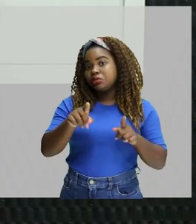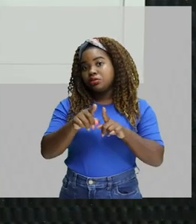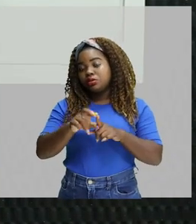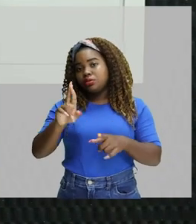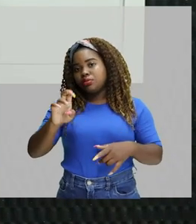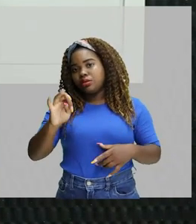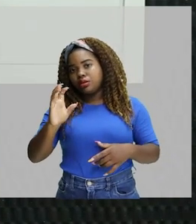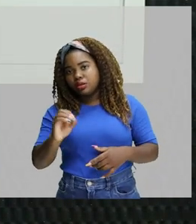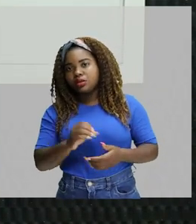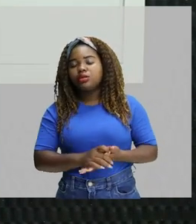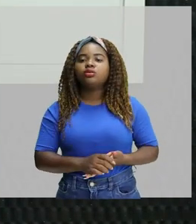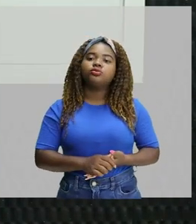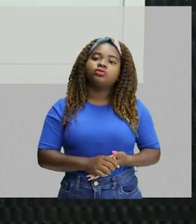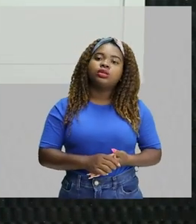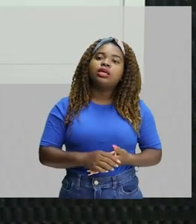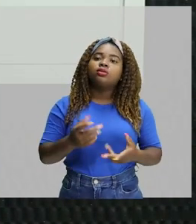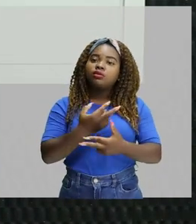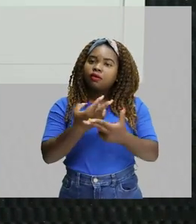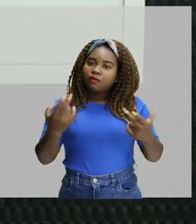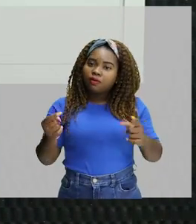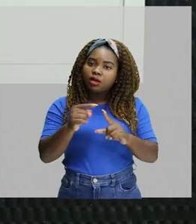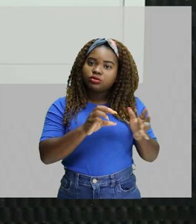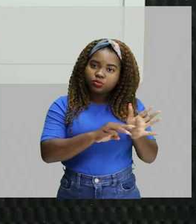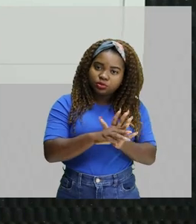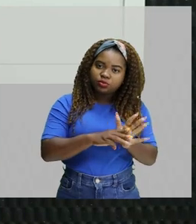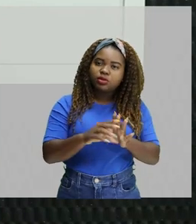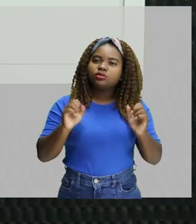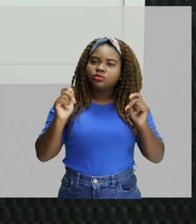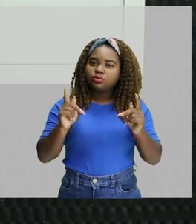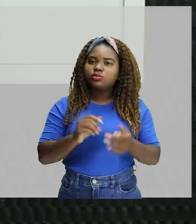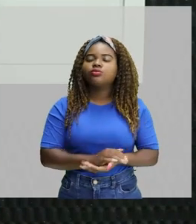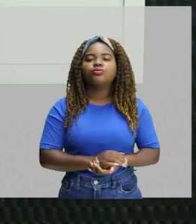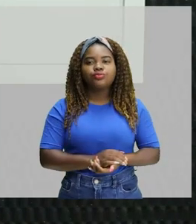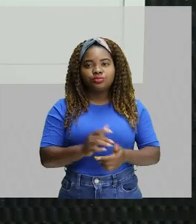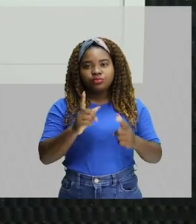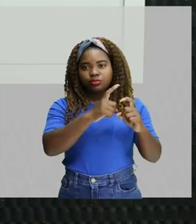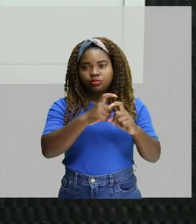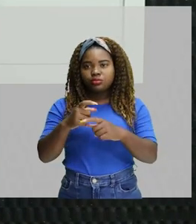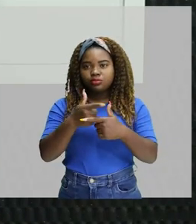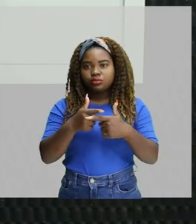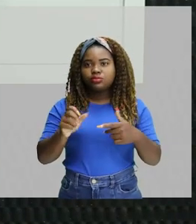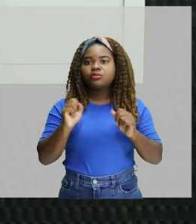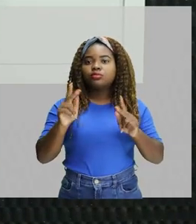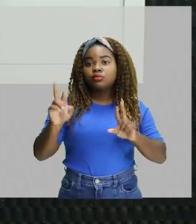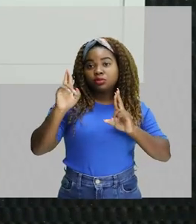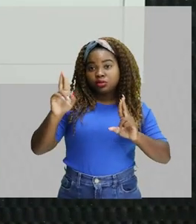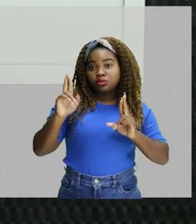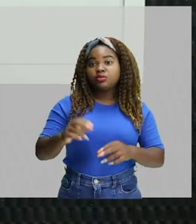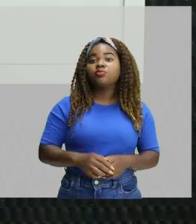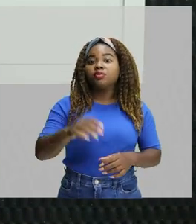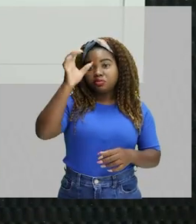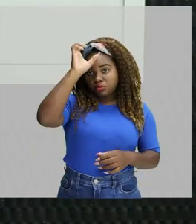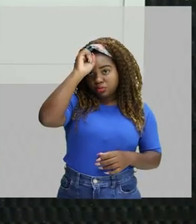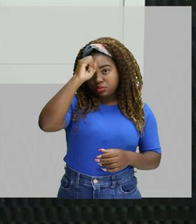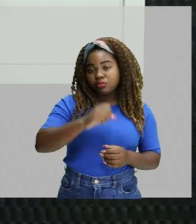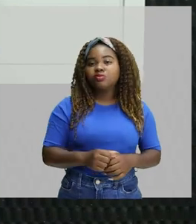divisão inexata então fizemos uma abordagem geral aí sobre esse tema divisão de polinômio tá espero que tenha ajudado Espero